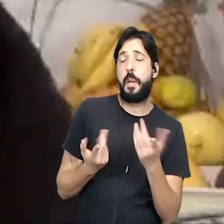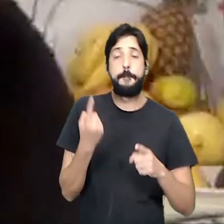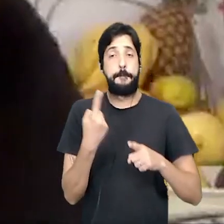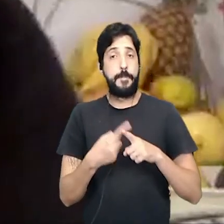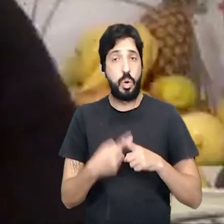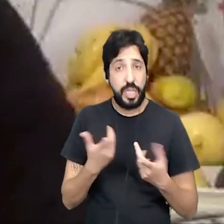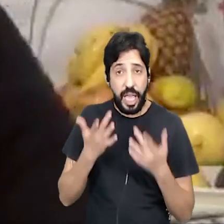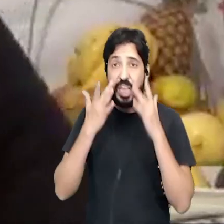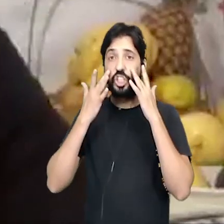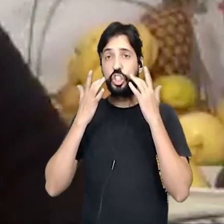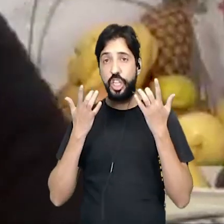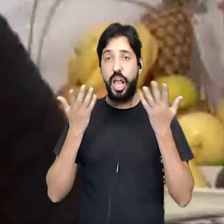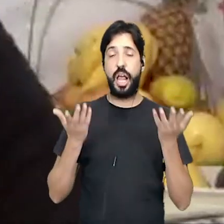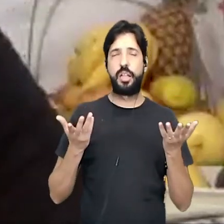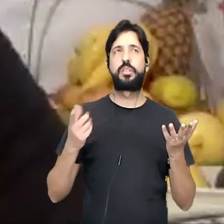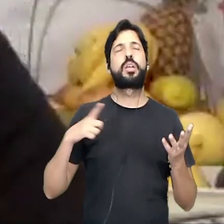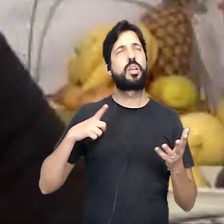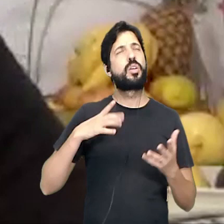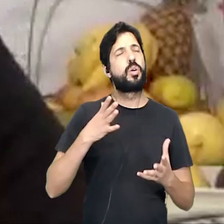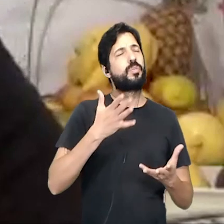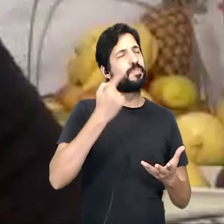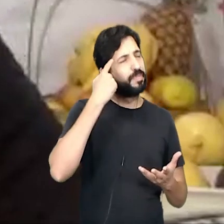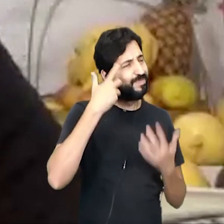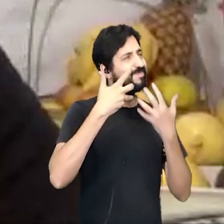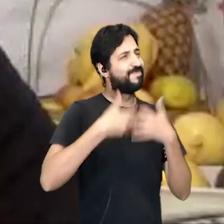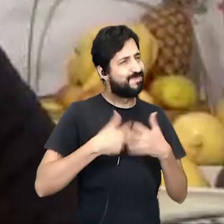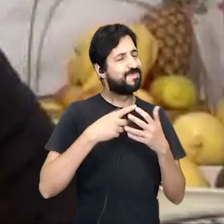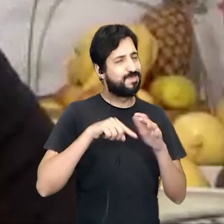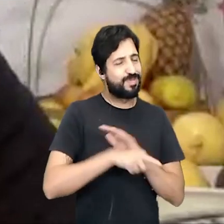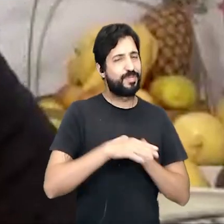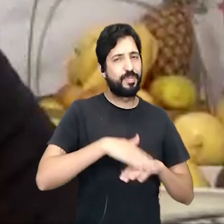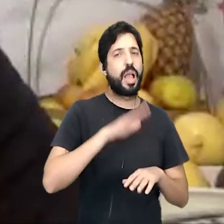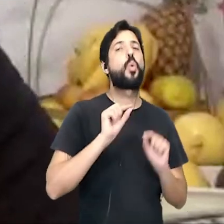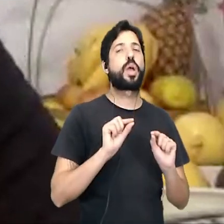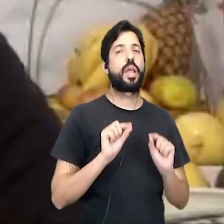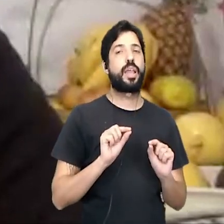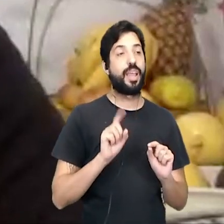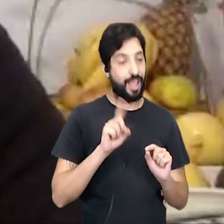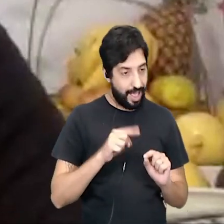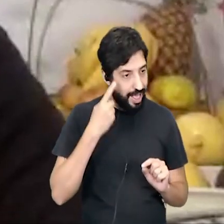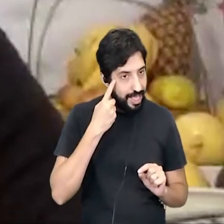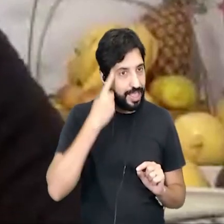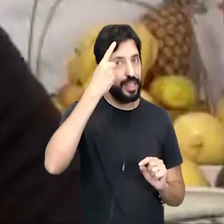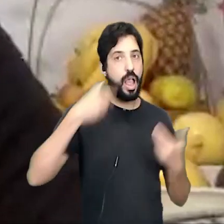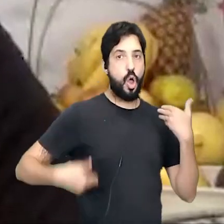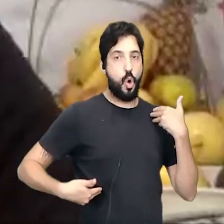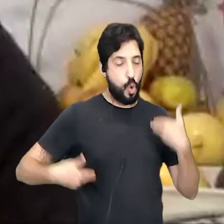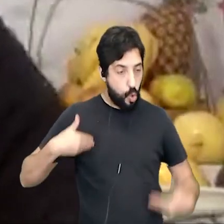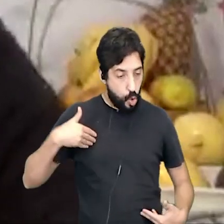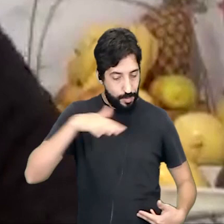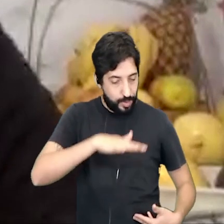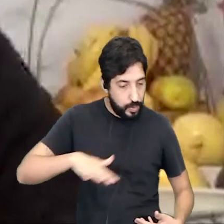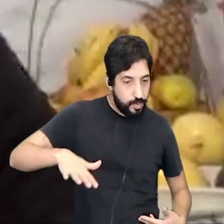o que é teatro, por que teatro, né? Assim, uma coisa que ficou muito para mim, assim, pelo menos para mim, eu sinto que assim, é